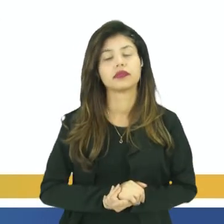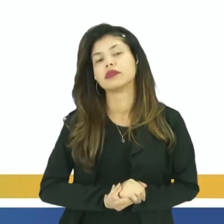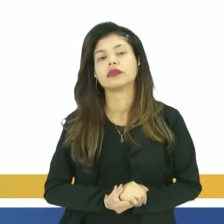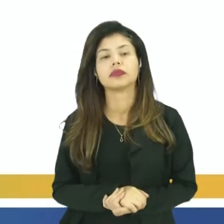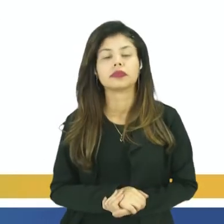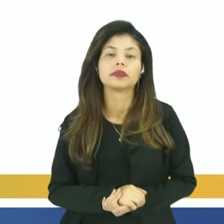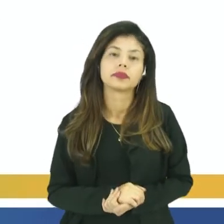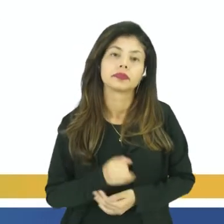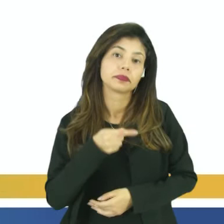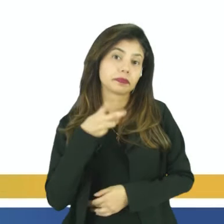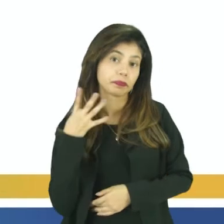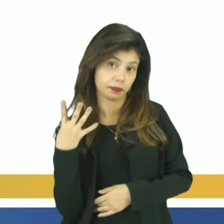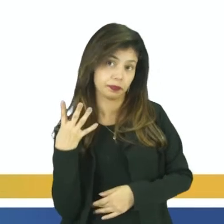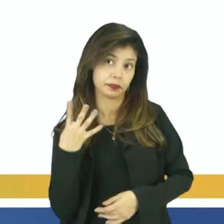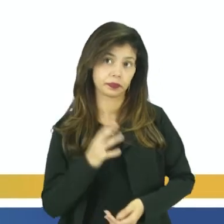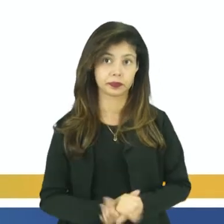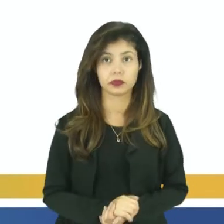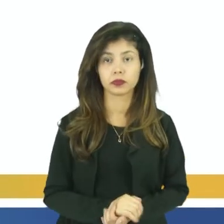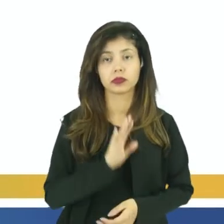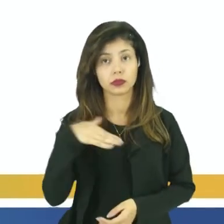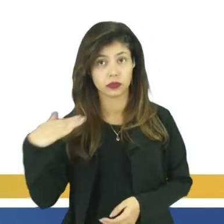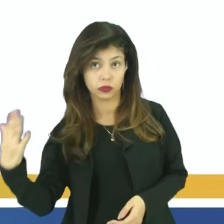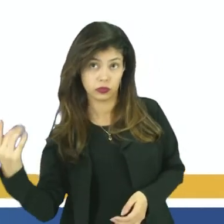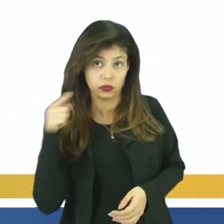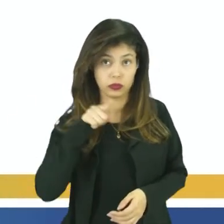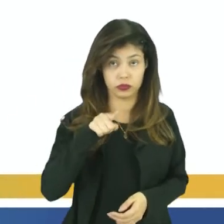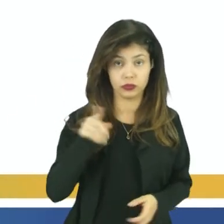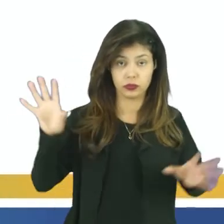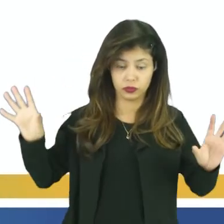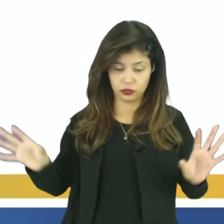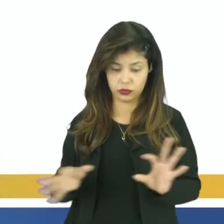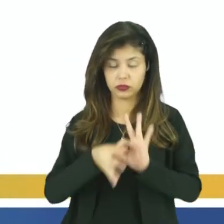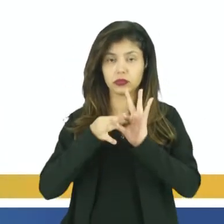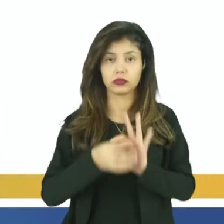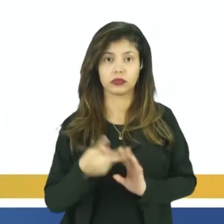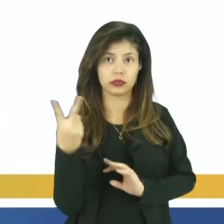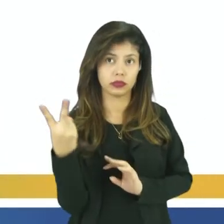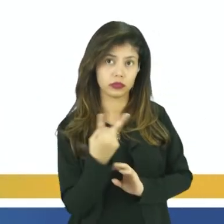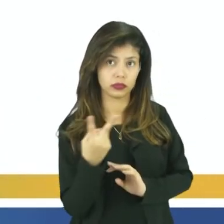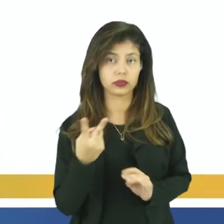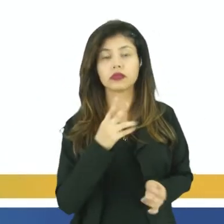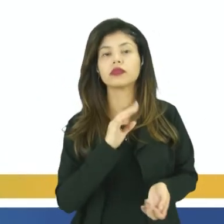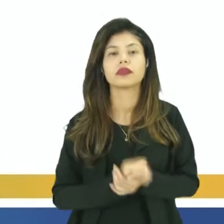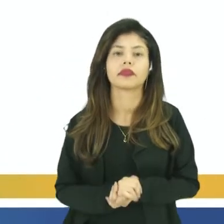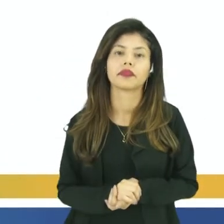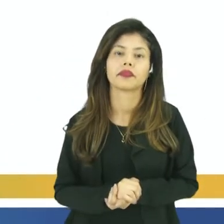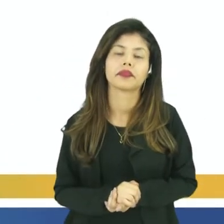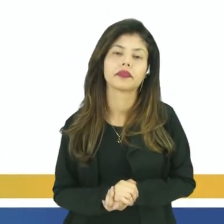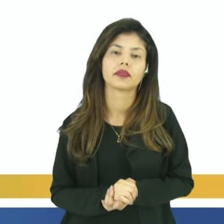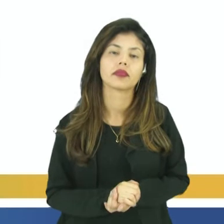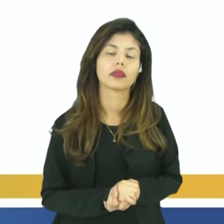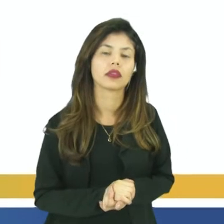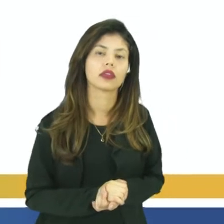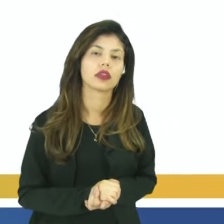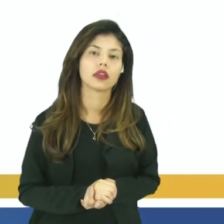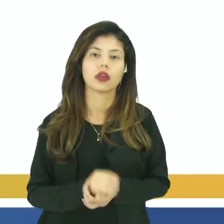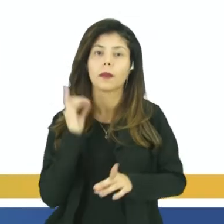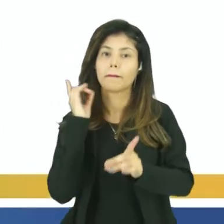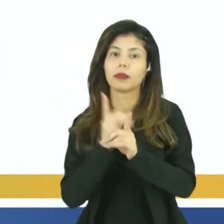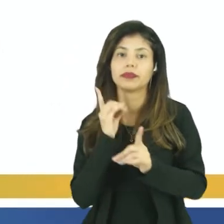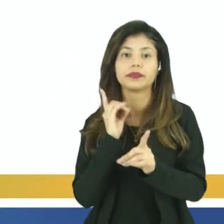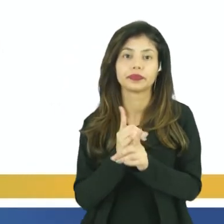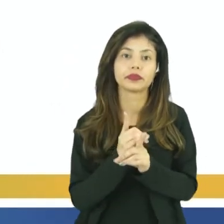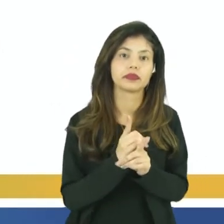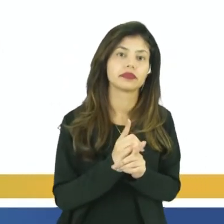e a quantidade. E aí, quando vocês forem ligar esses essas duas variáveis, vocês